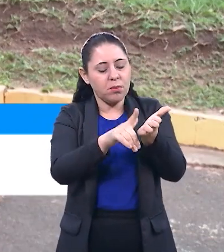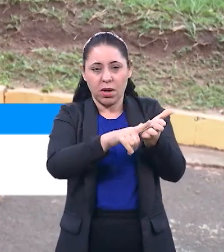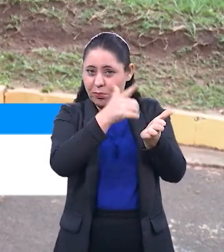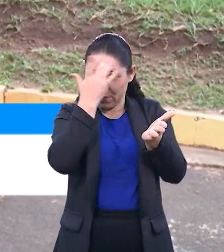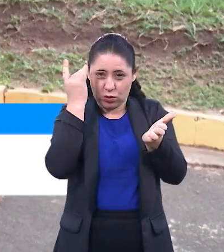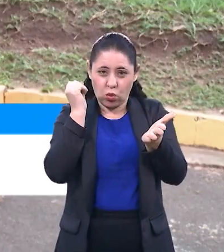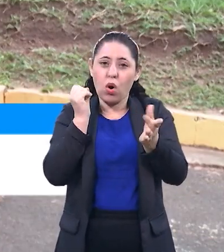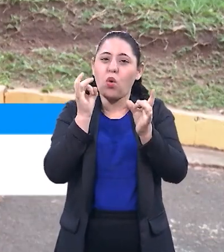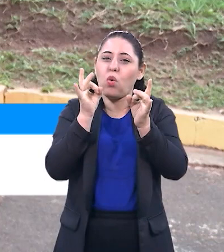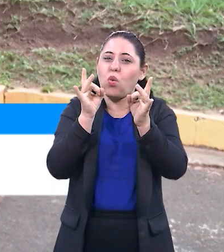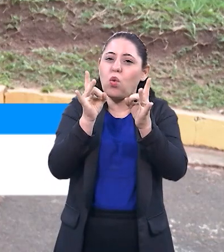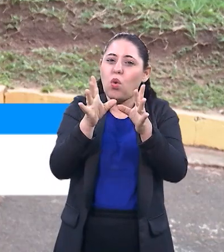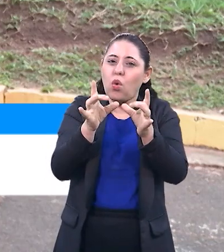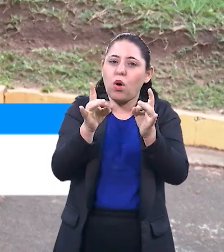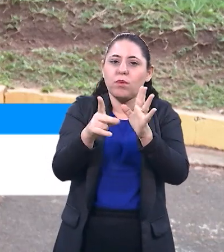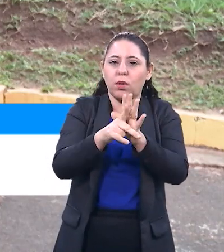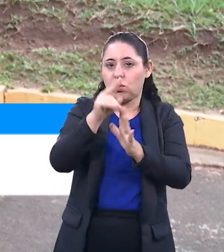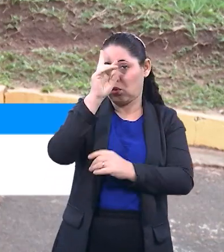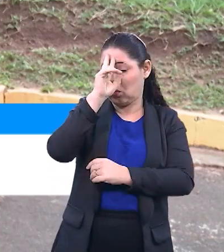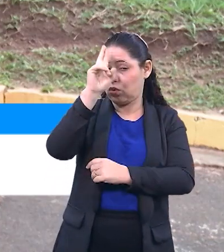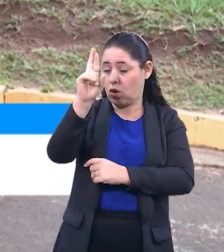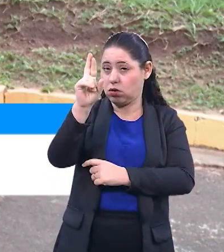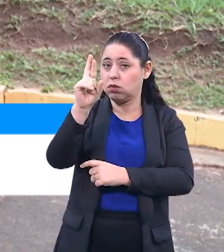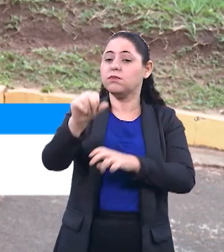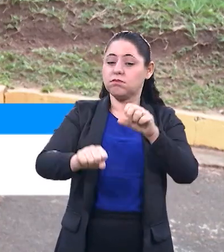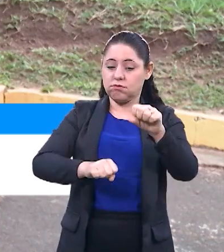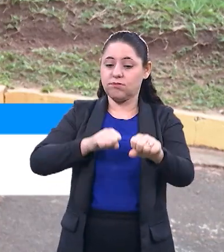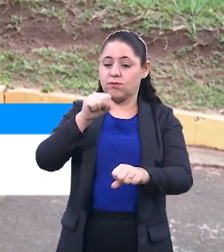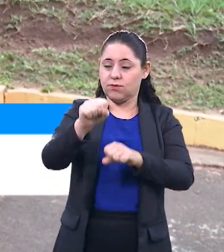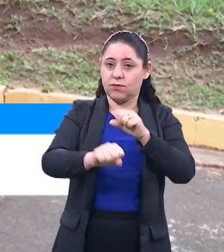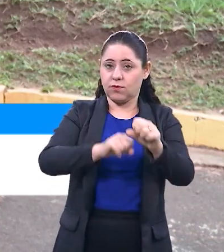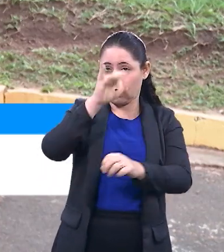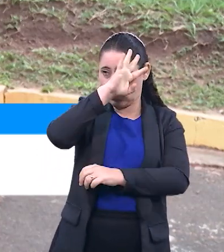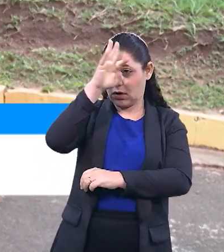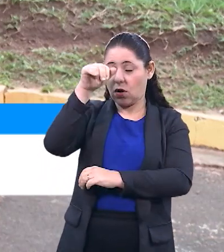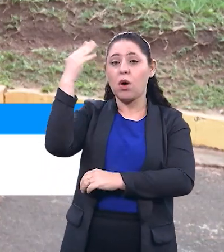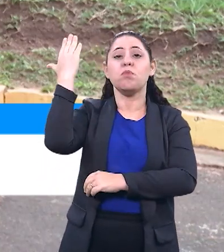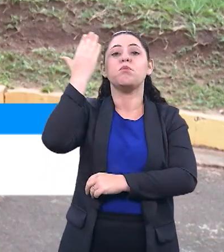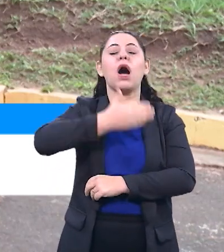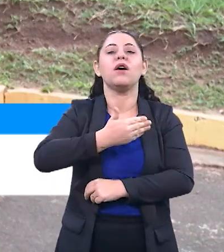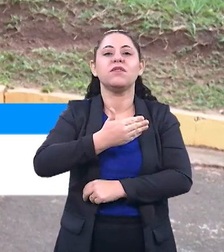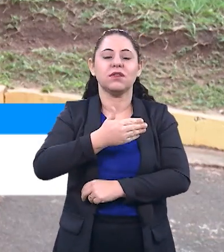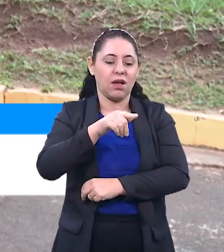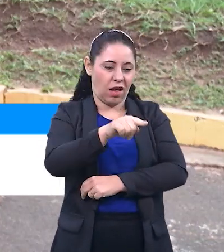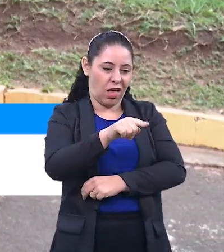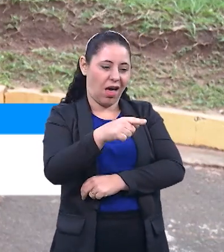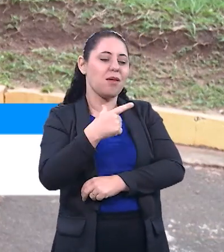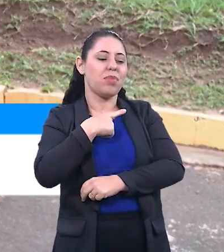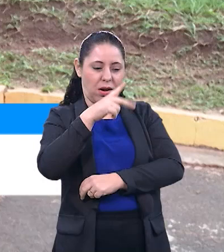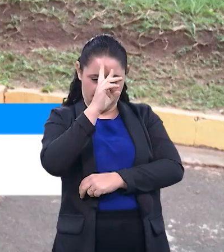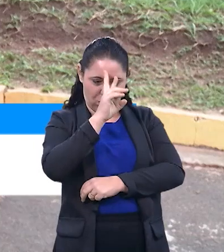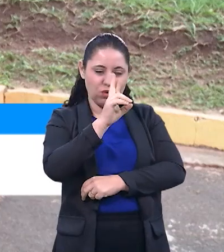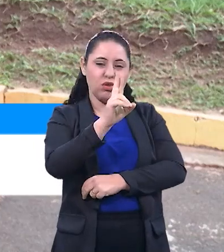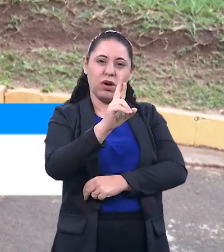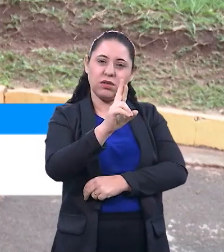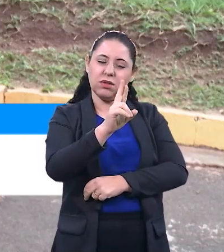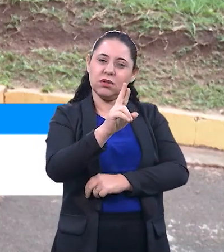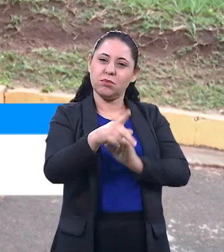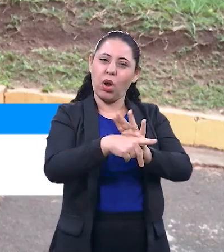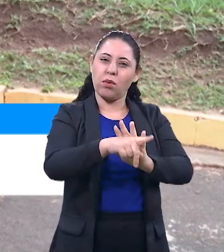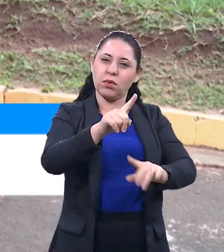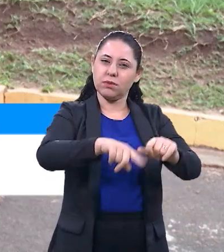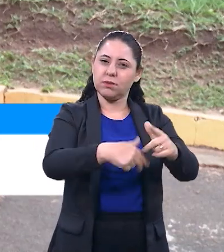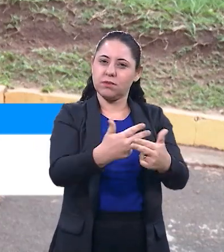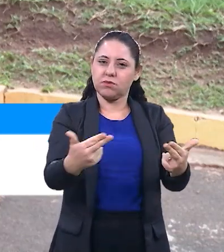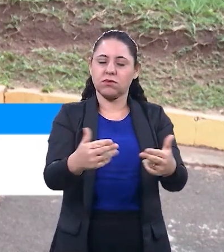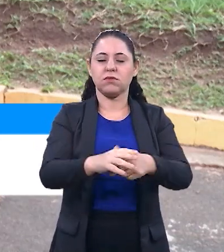consumidor recebe, isso dá aos donos de bicicletas de Mato Grosso do Sul uma prova oficial de que são os proprietários